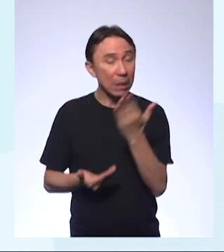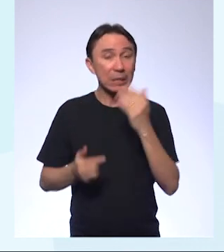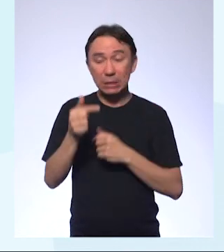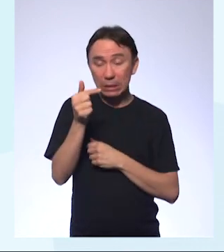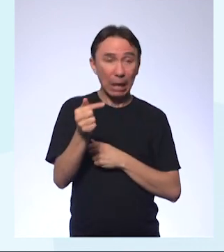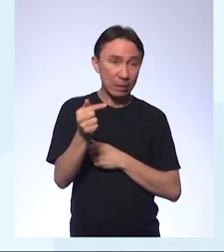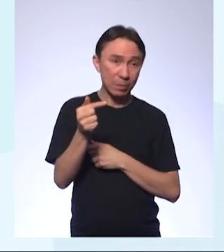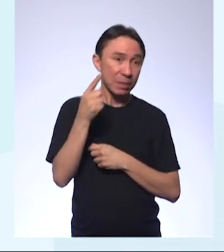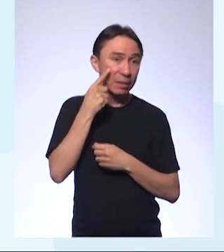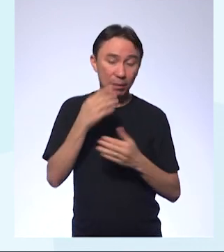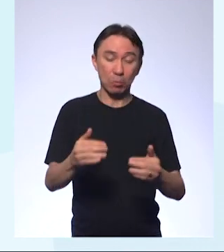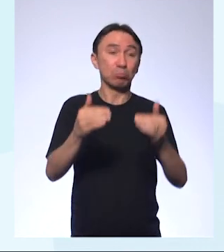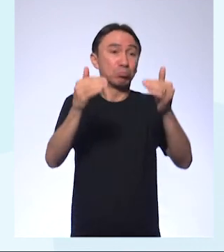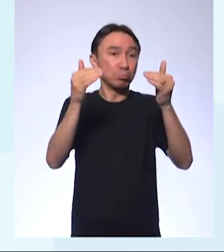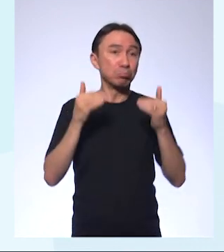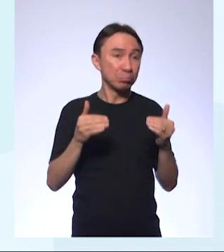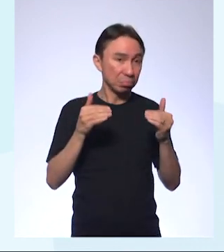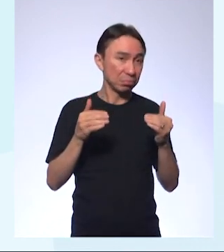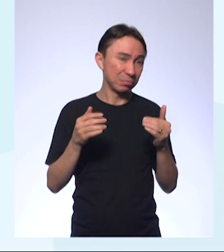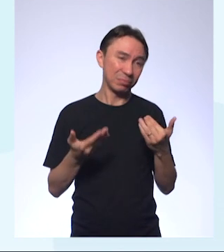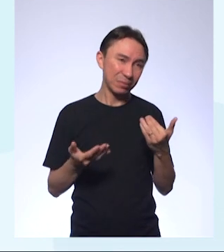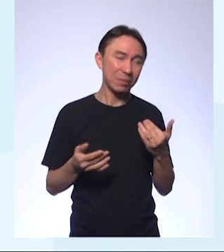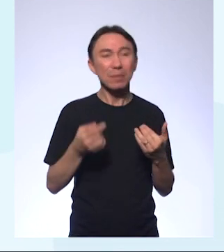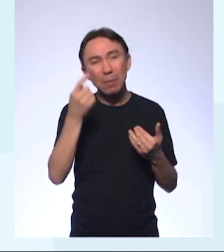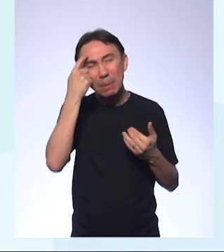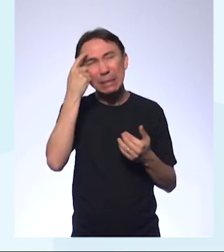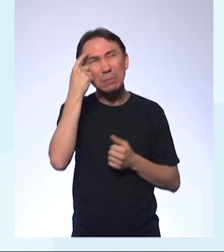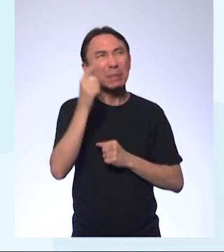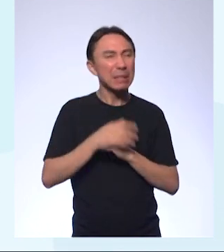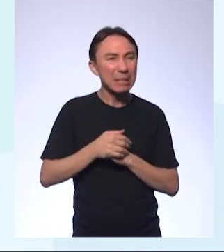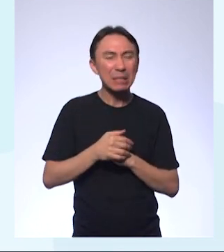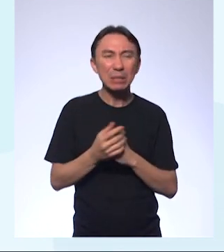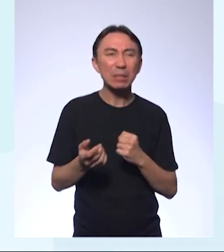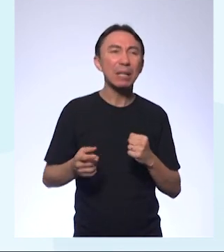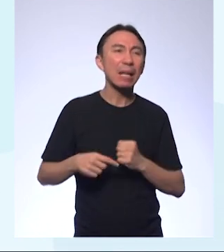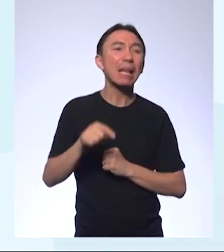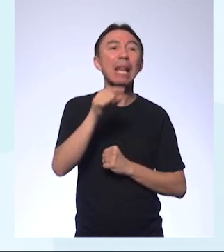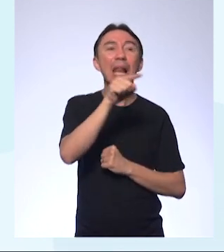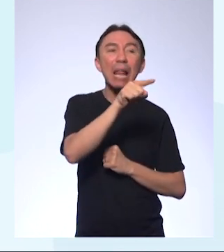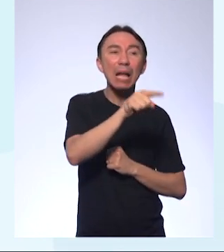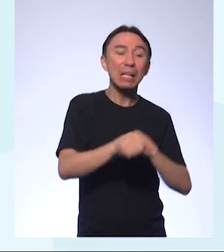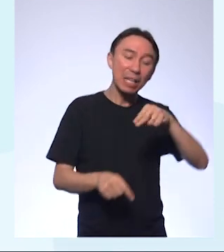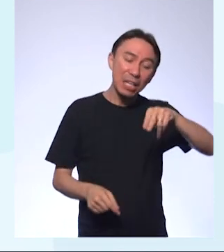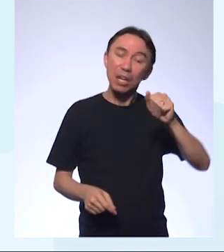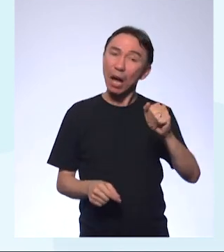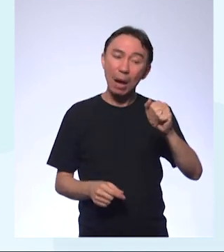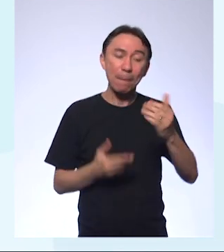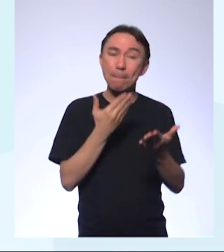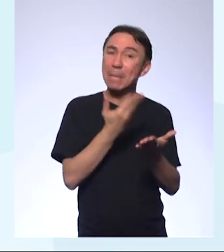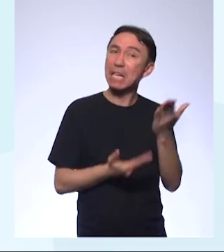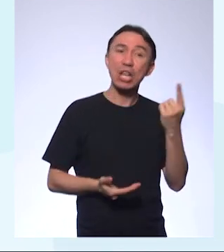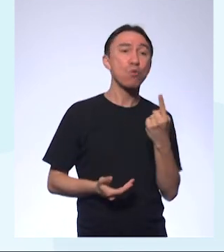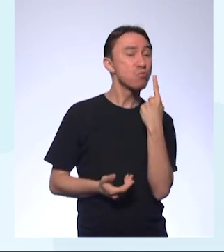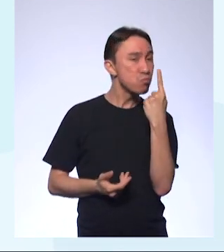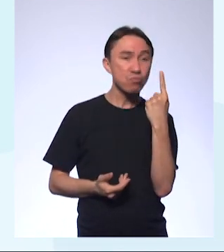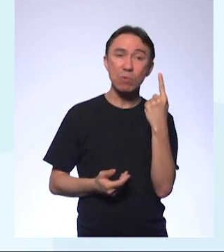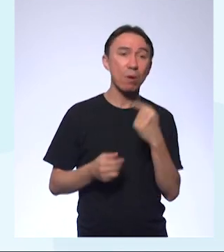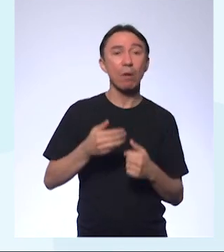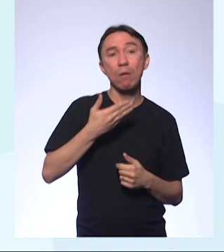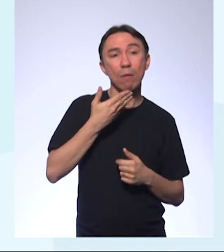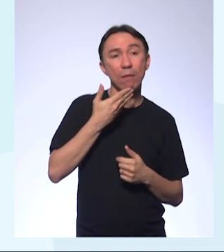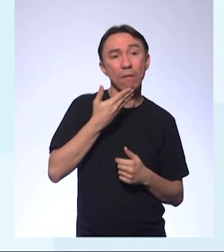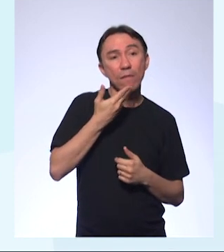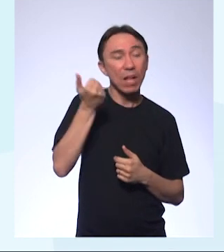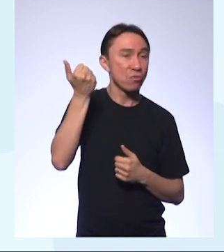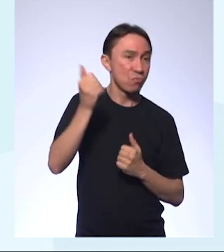anterior. Então, a gente sempre vai pensar no menor número. Então, é muito mais fácil para o sódio perder um e é muito mais fácil para o cloro